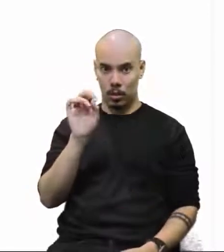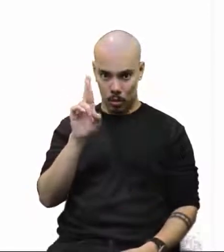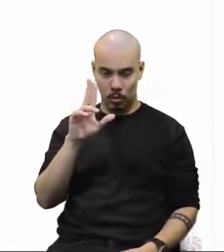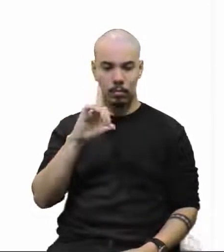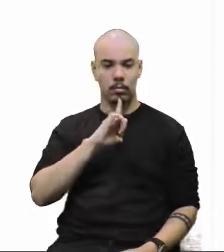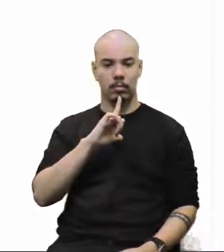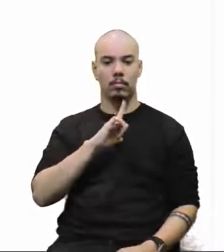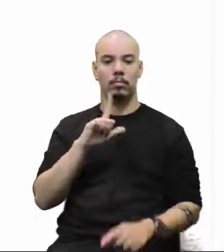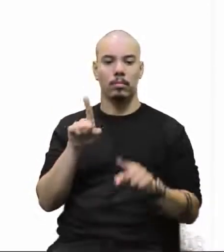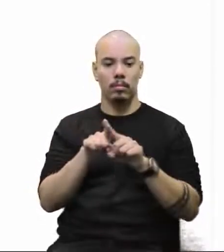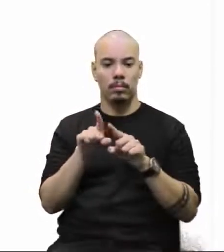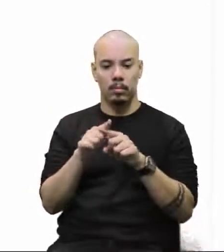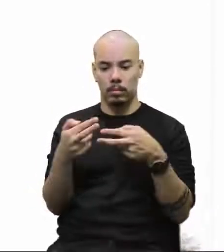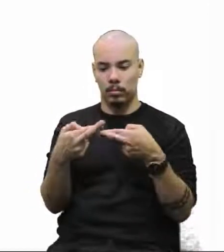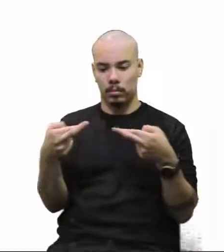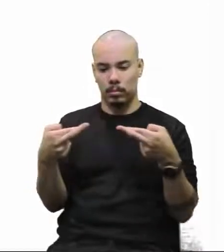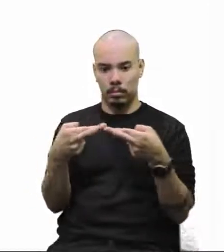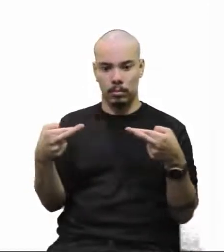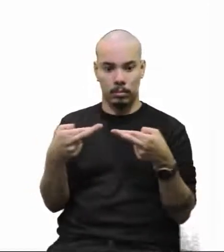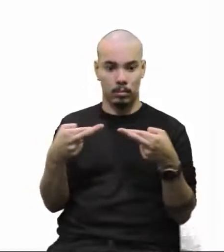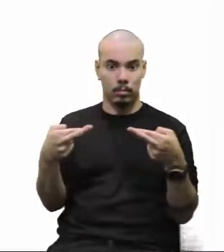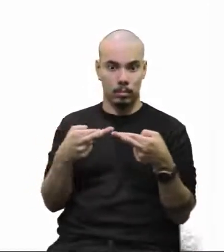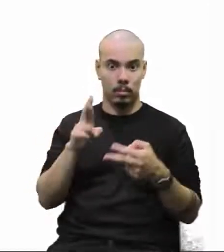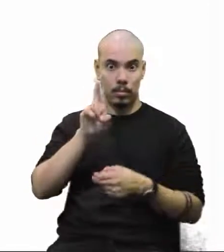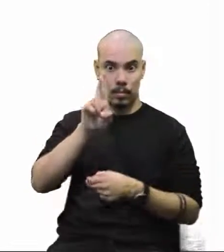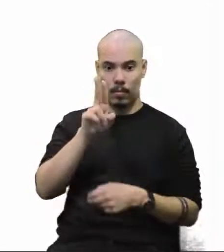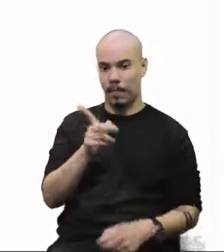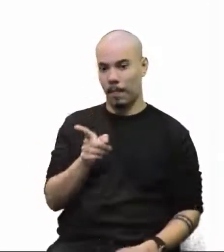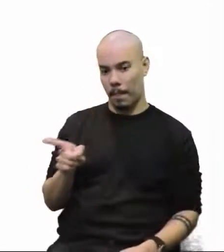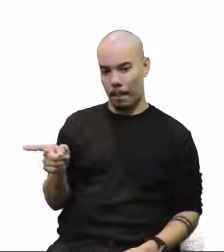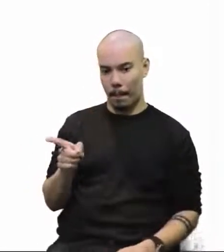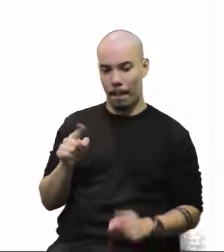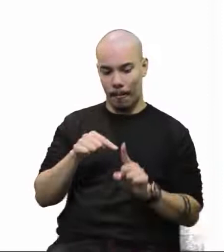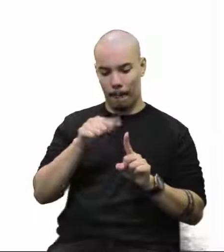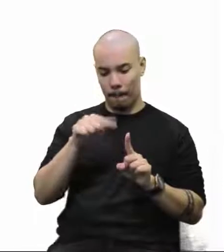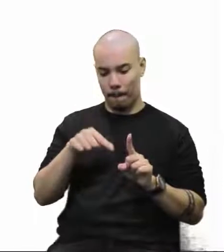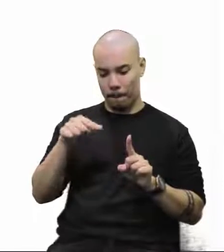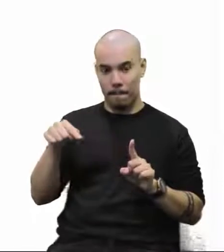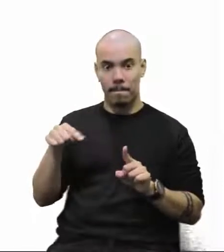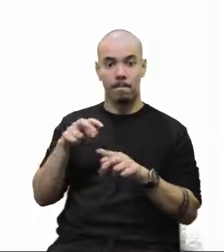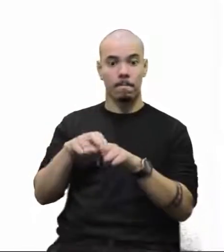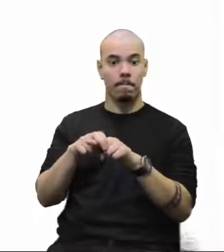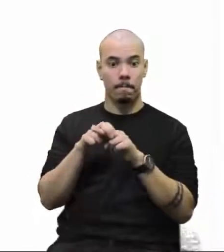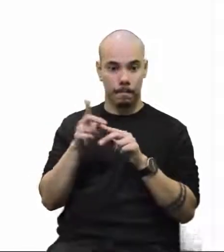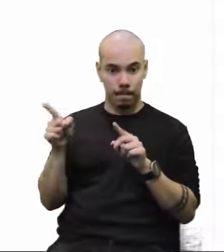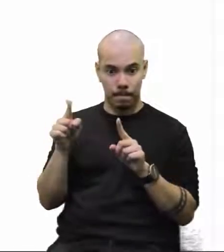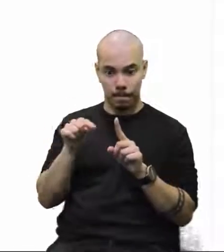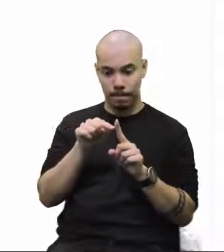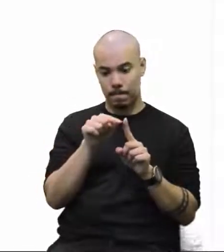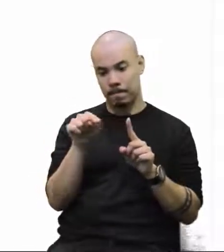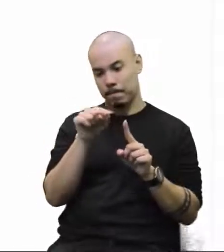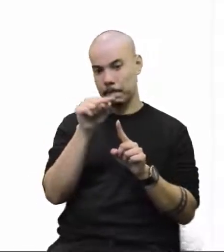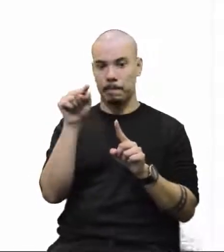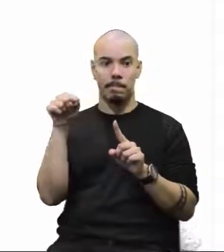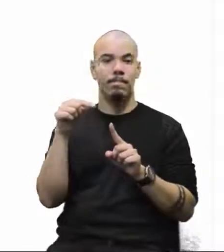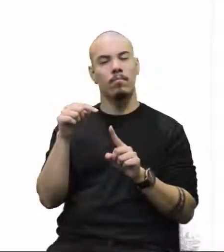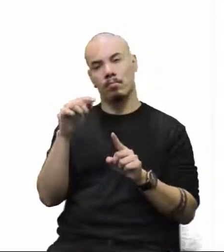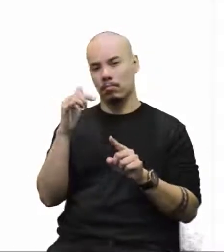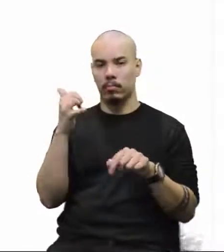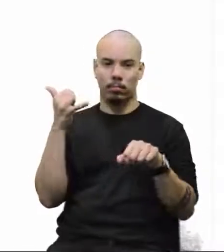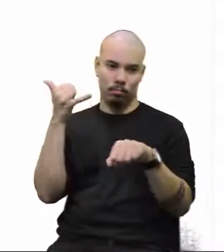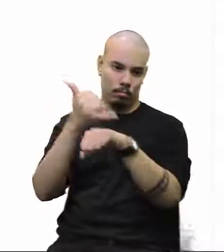uma pequena resistência aqui, e por esse filamento, esse quadro, vamos dizer que é metálico, né,